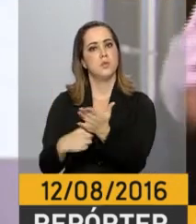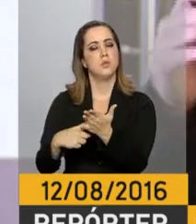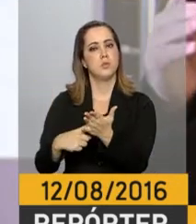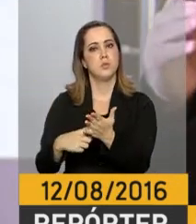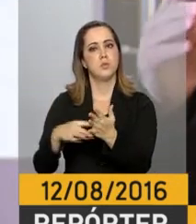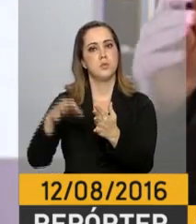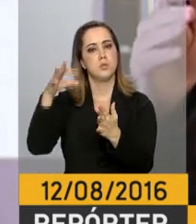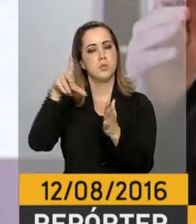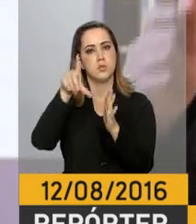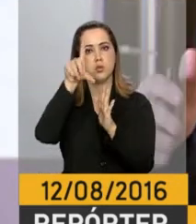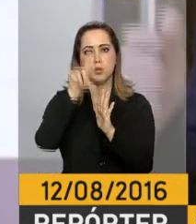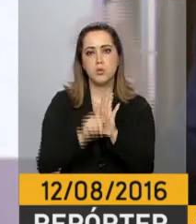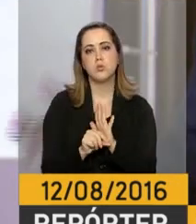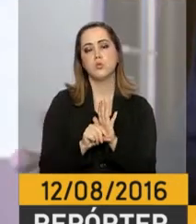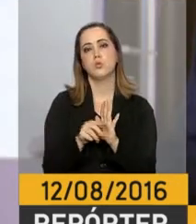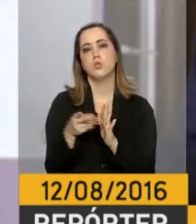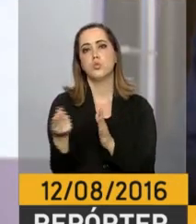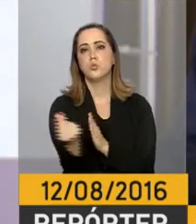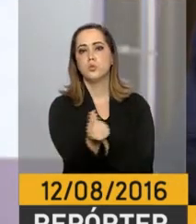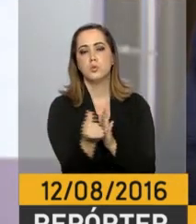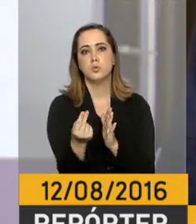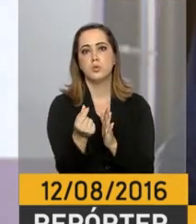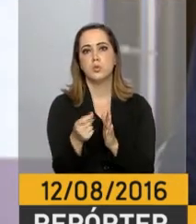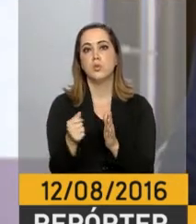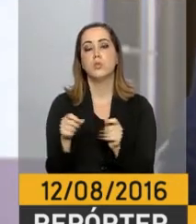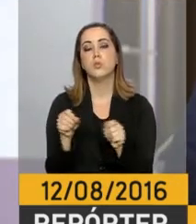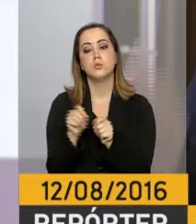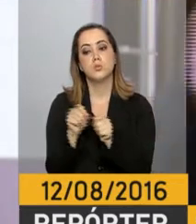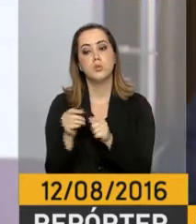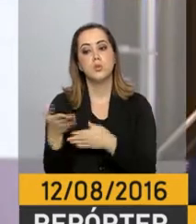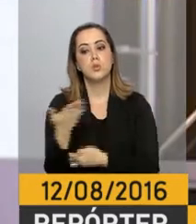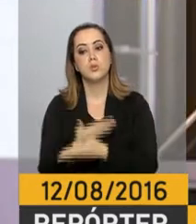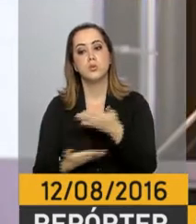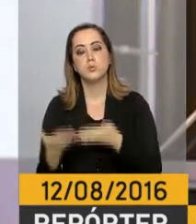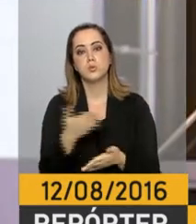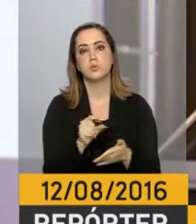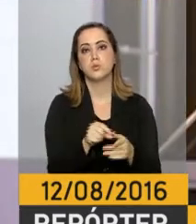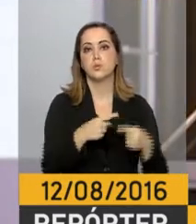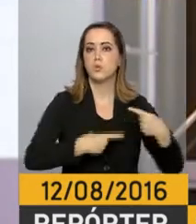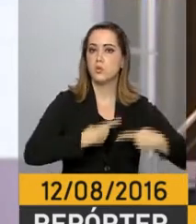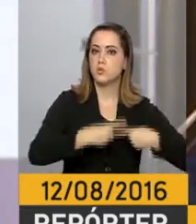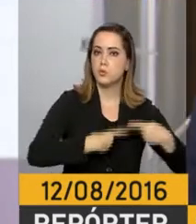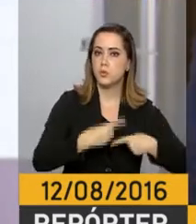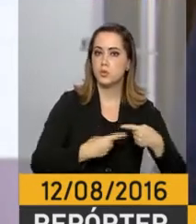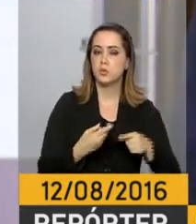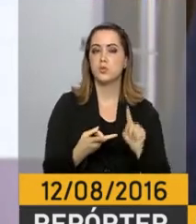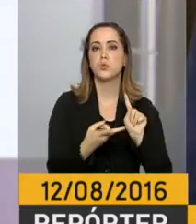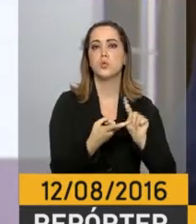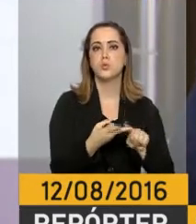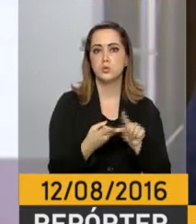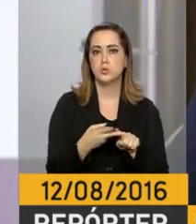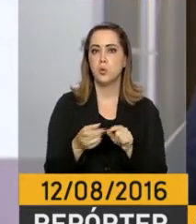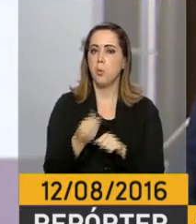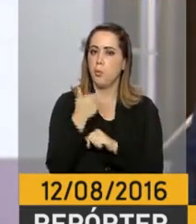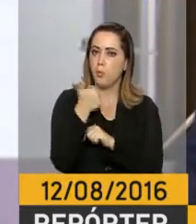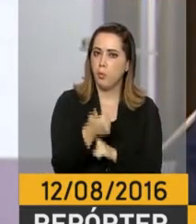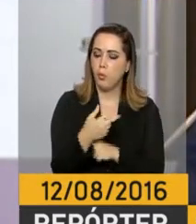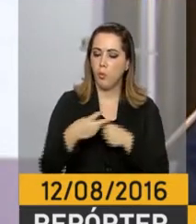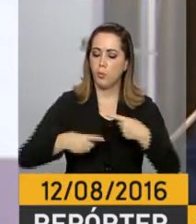custos necessários da política monetária. Por outro lado, a boa condução da política